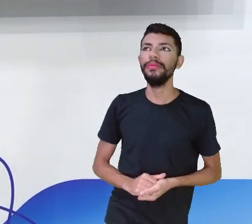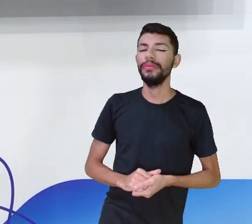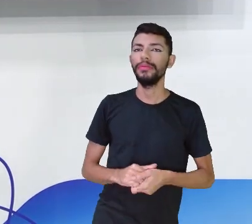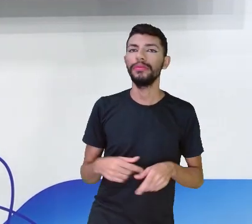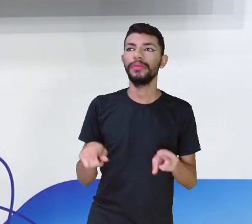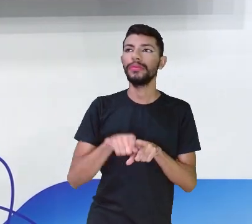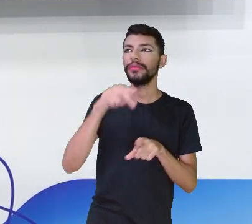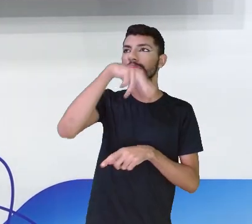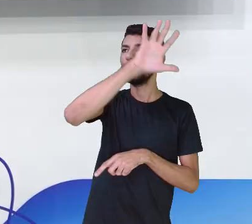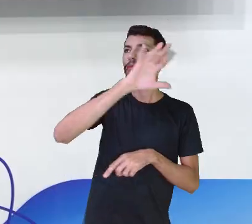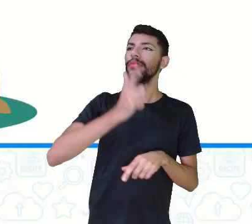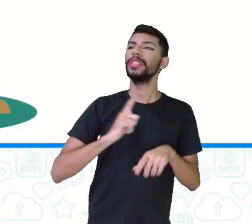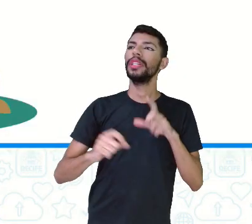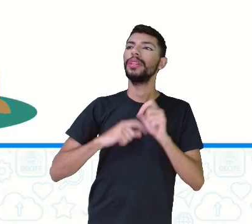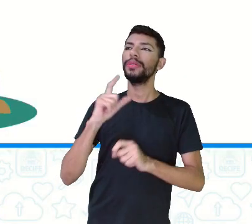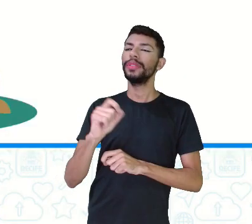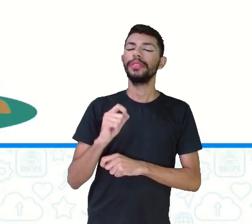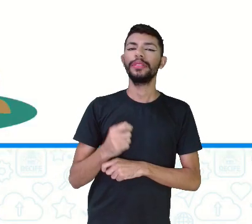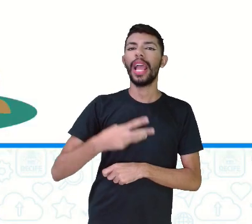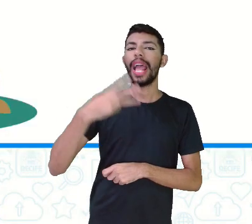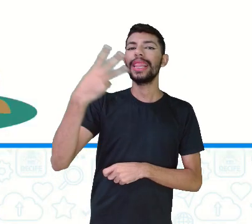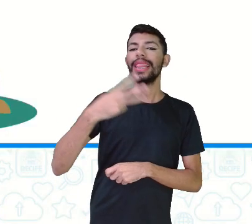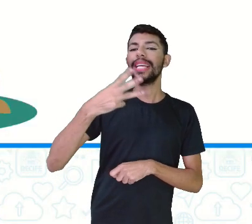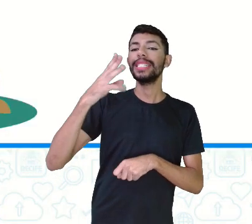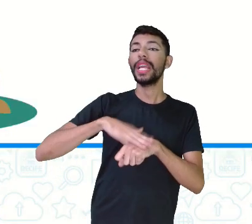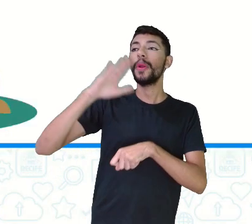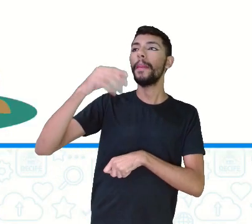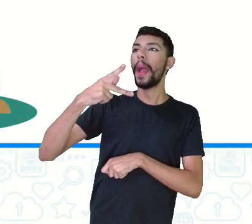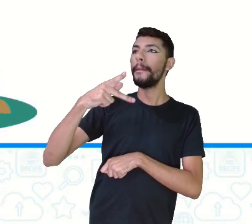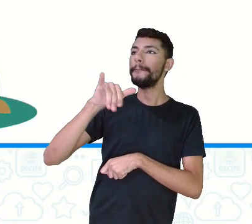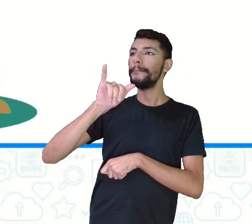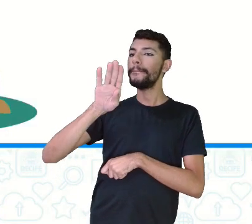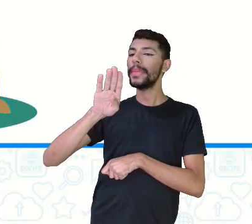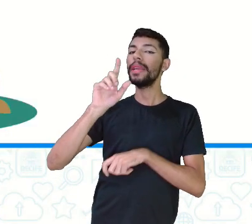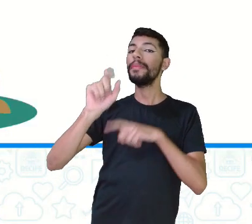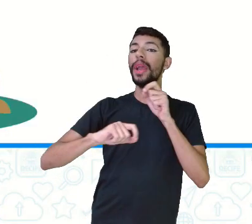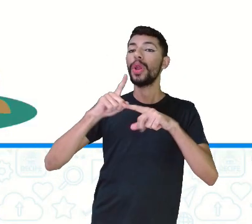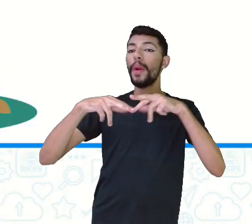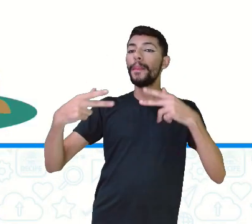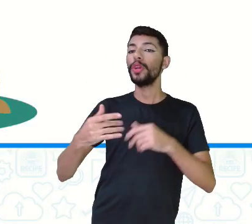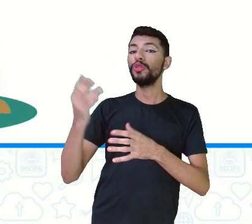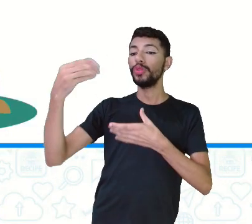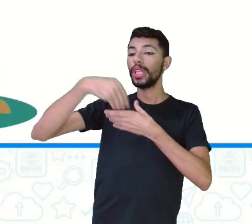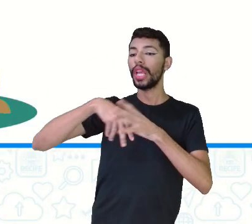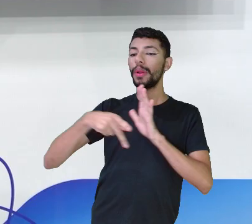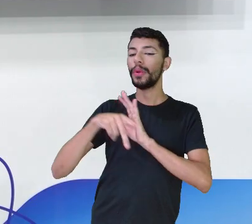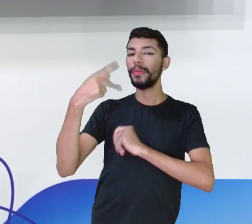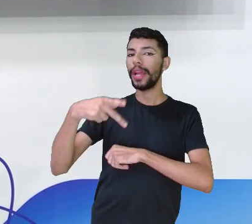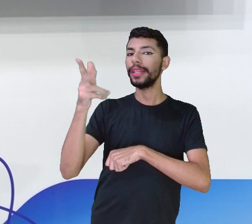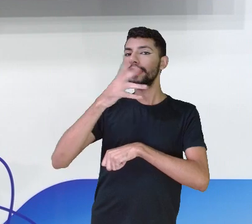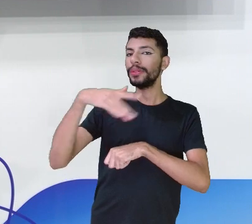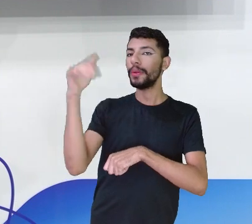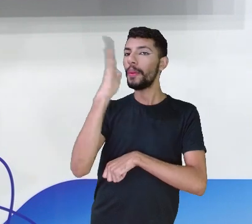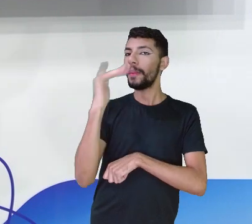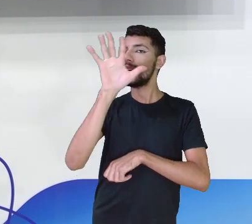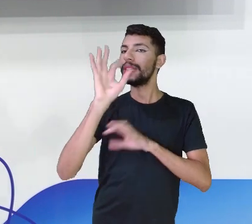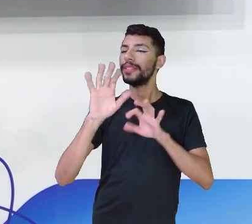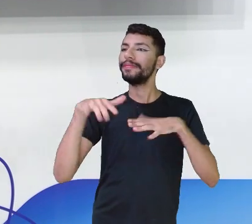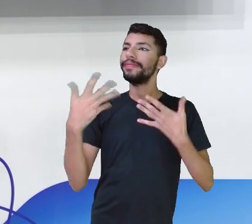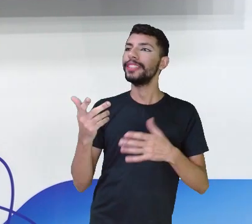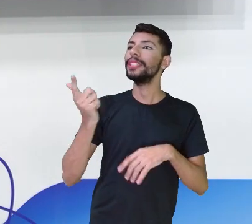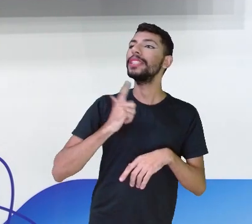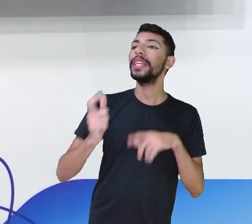Nordeste detém o terceiro maior PIB, que é o produto interno, tá, do país. Portanto, a terceira